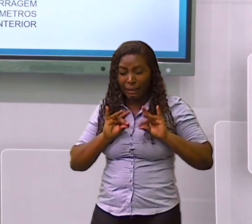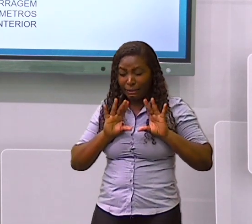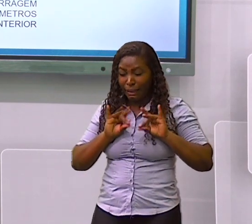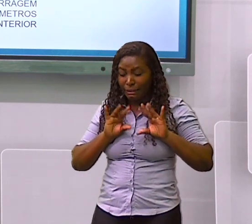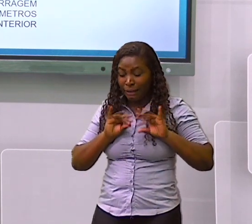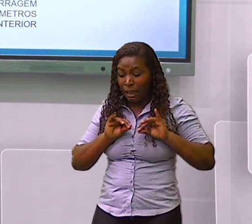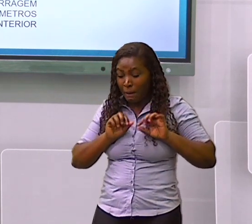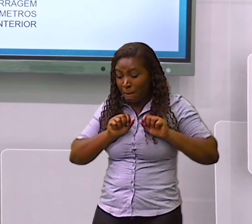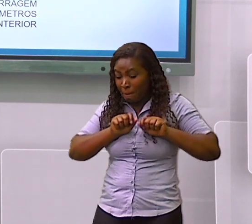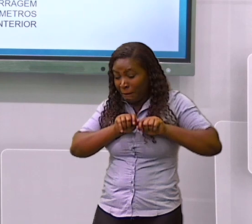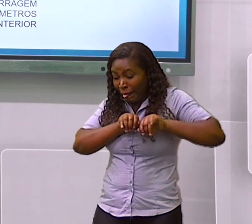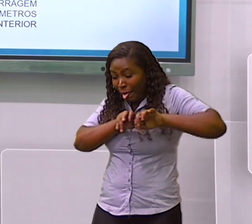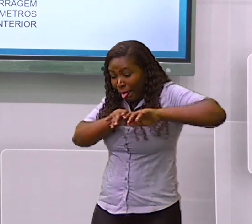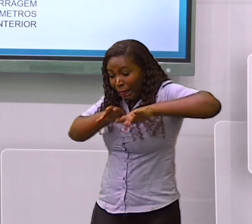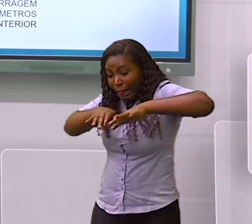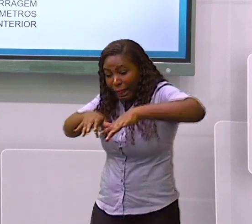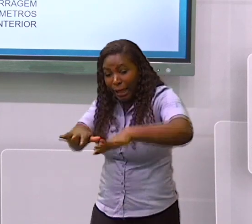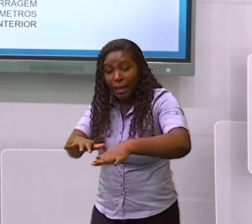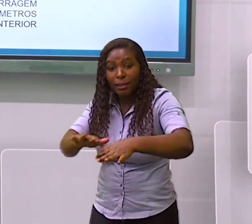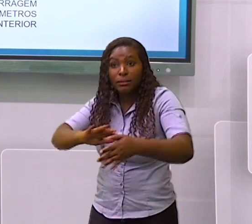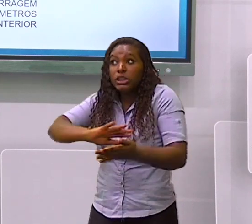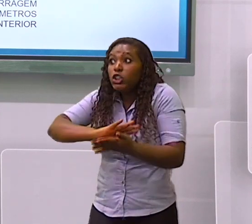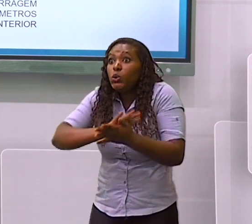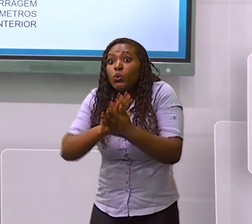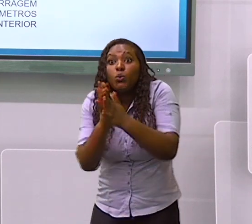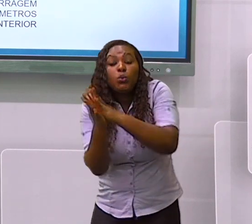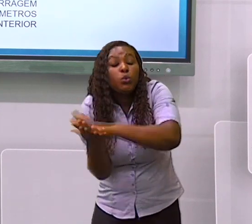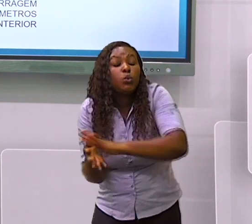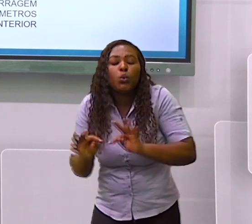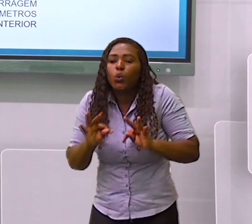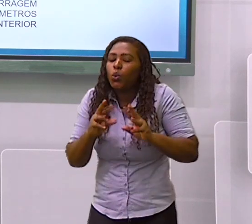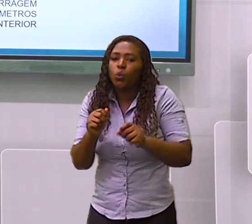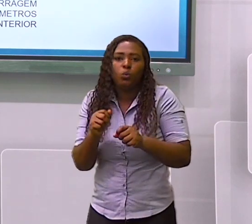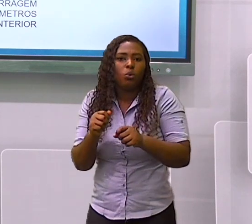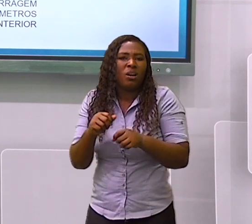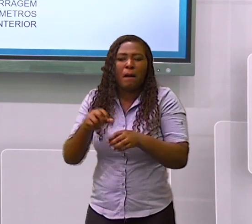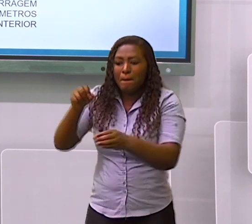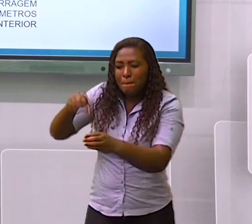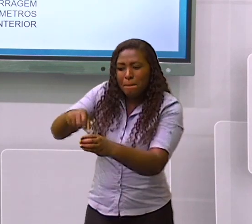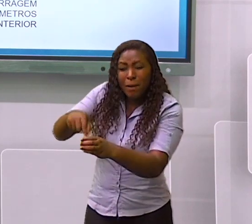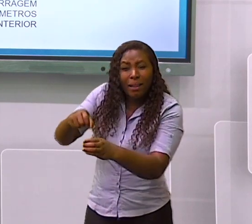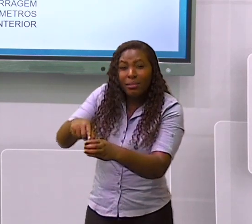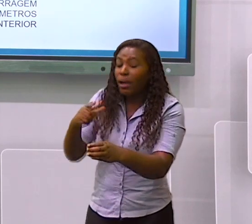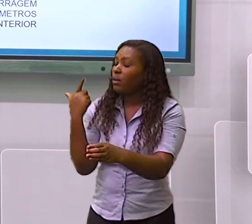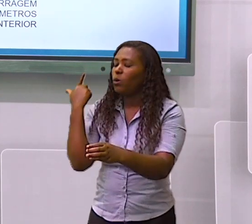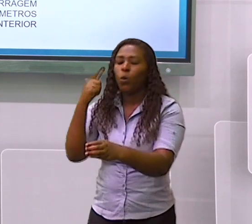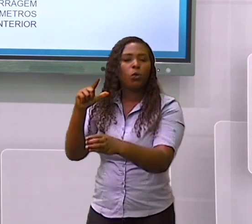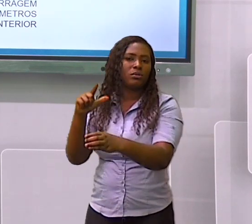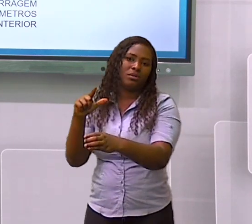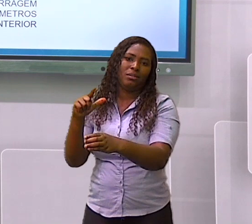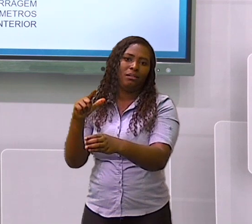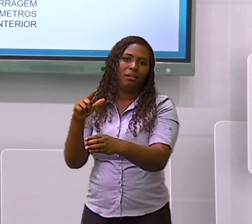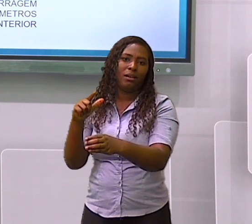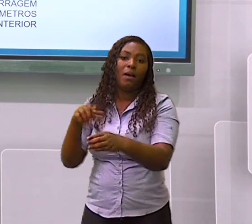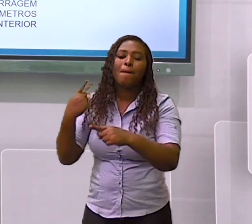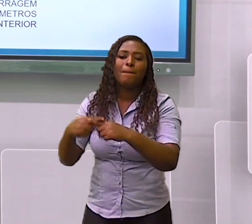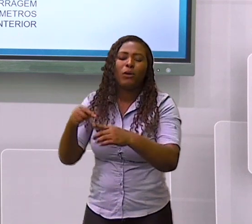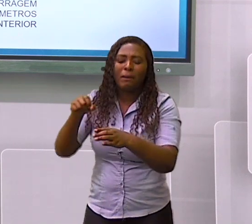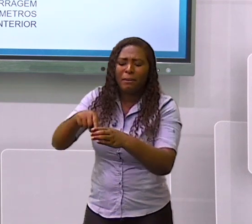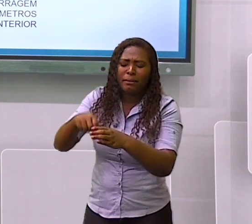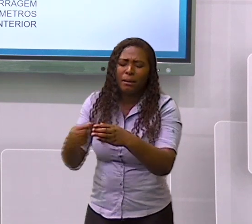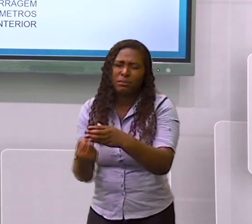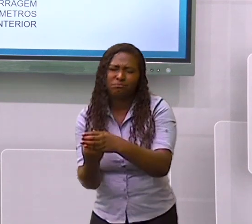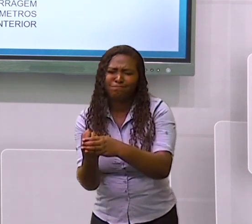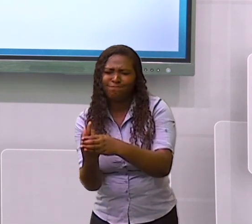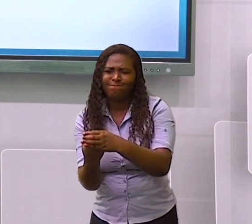plantio. Os agricultores, eles tiveram todo o seu lucro, a sua vida levada pela lama.